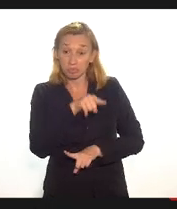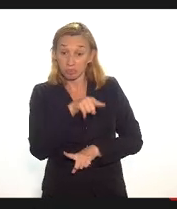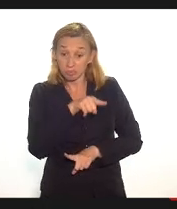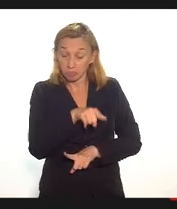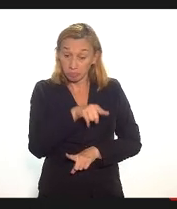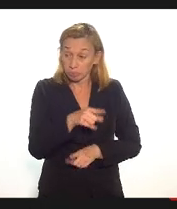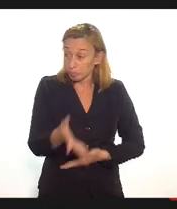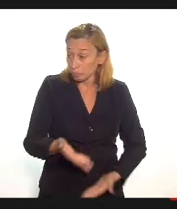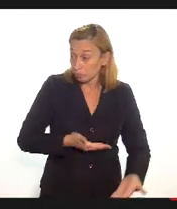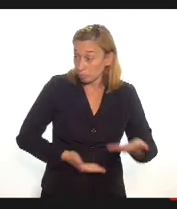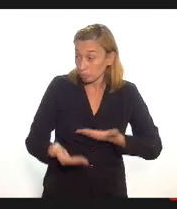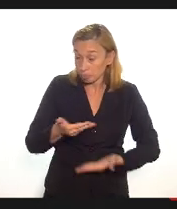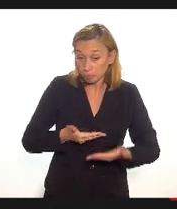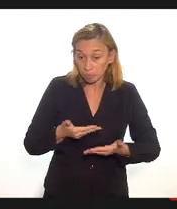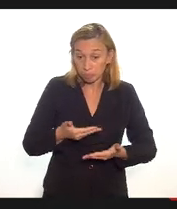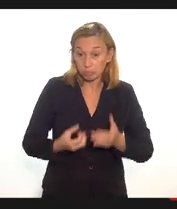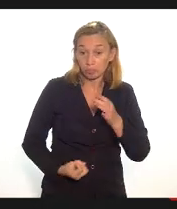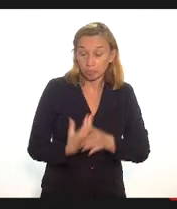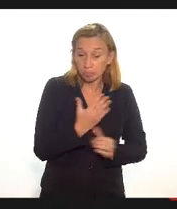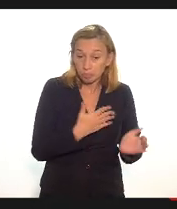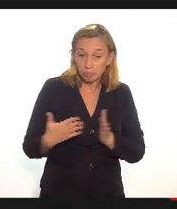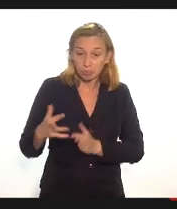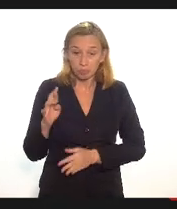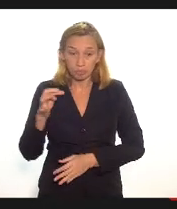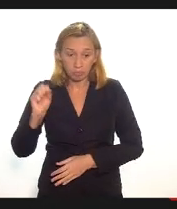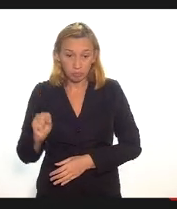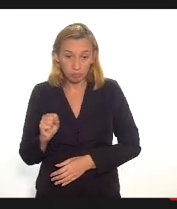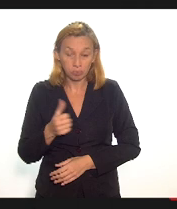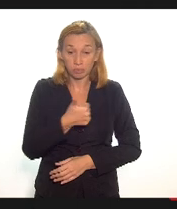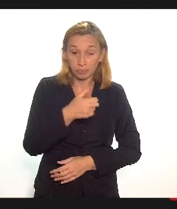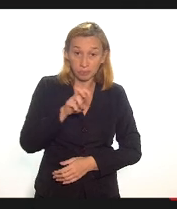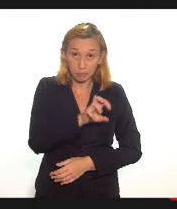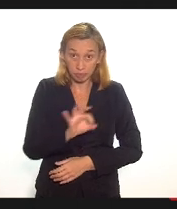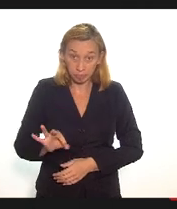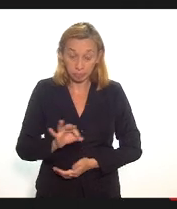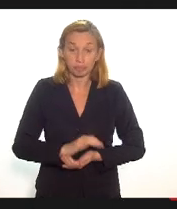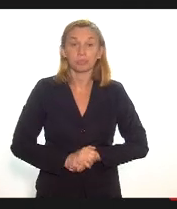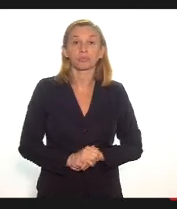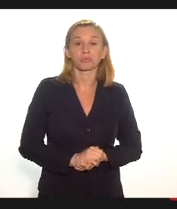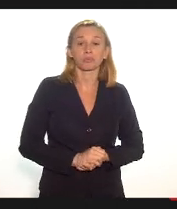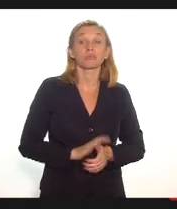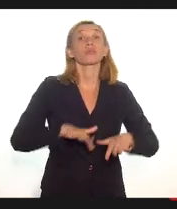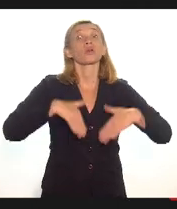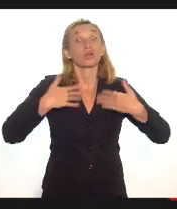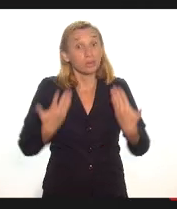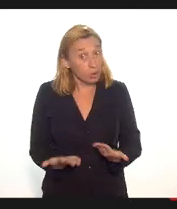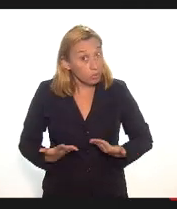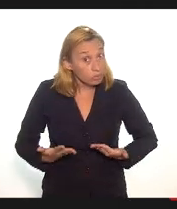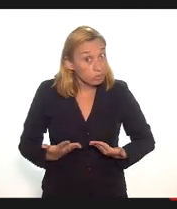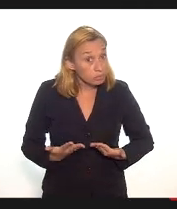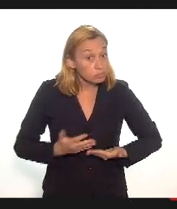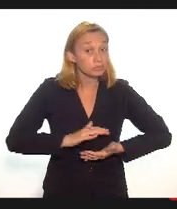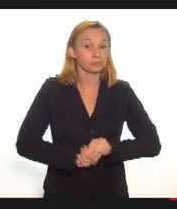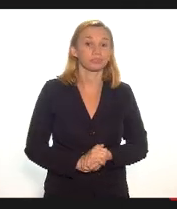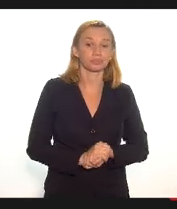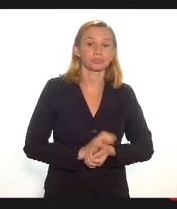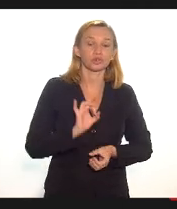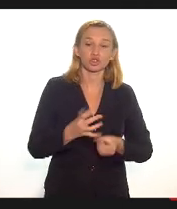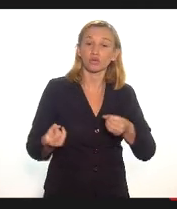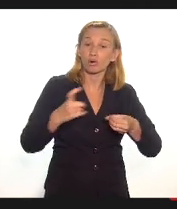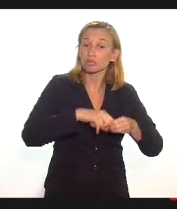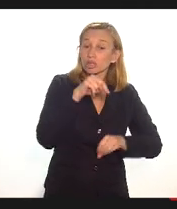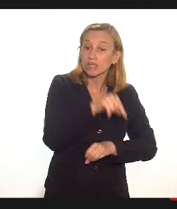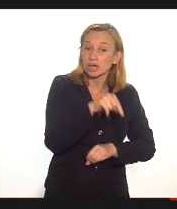ser partilha de produção, o royalty será de 15%. Então, só voltando